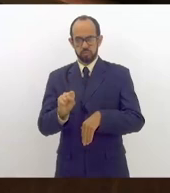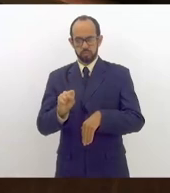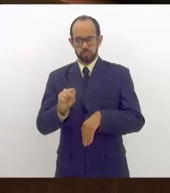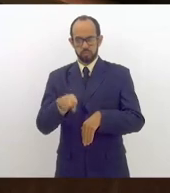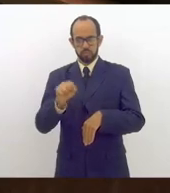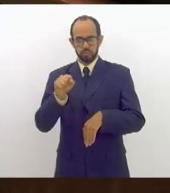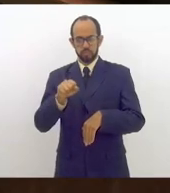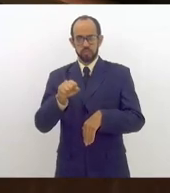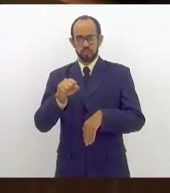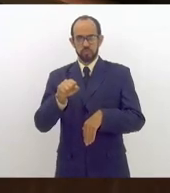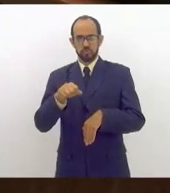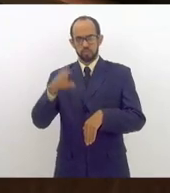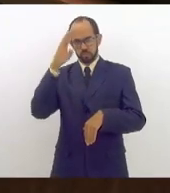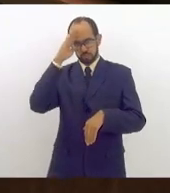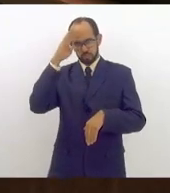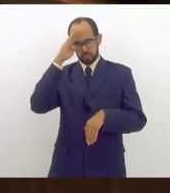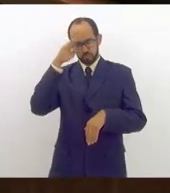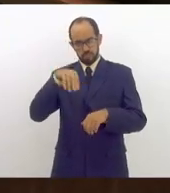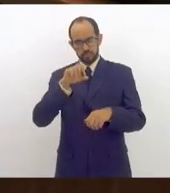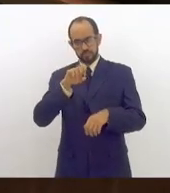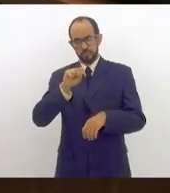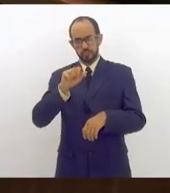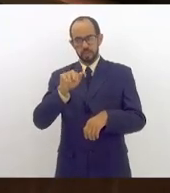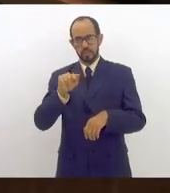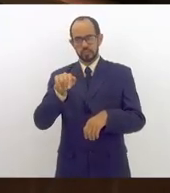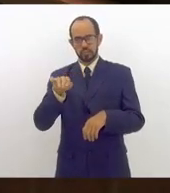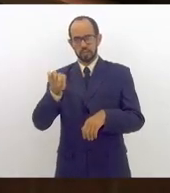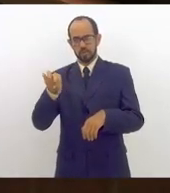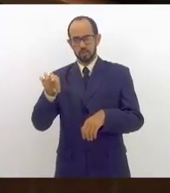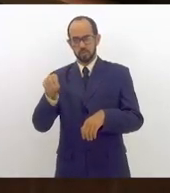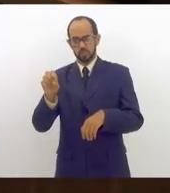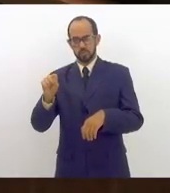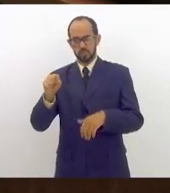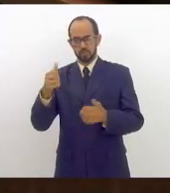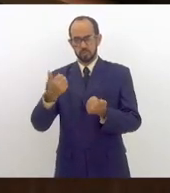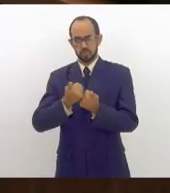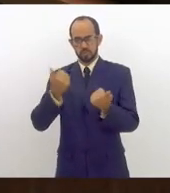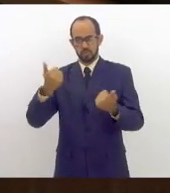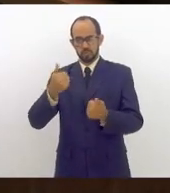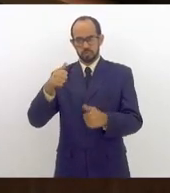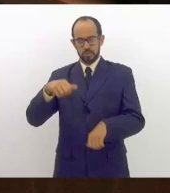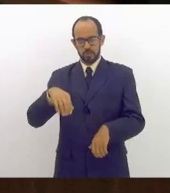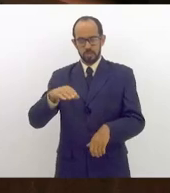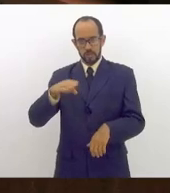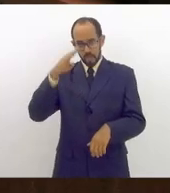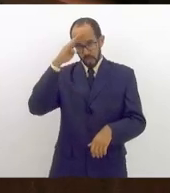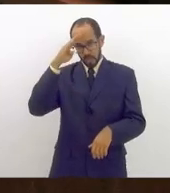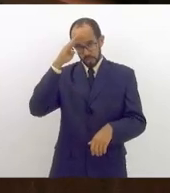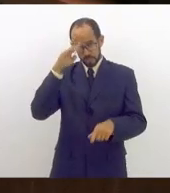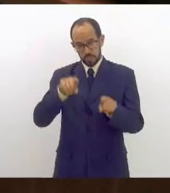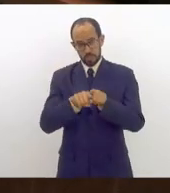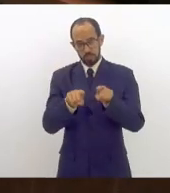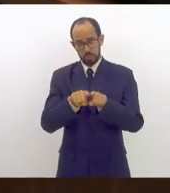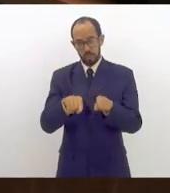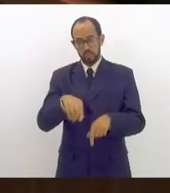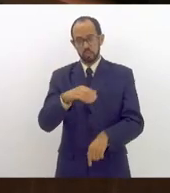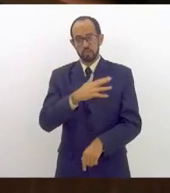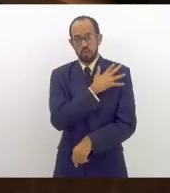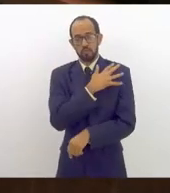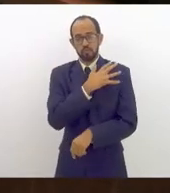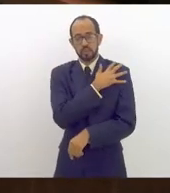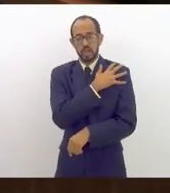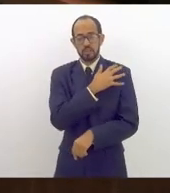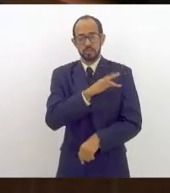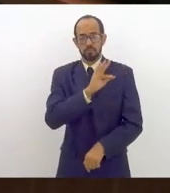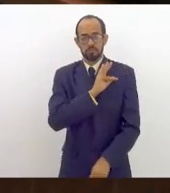com a Associação de Sargentos e Subtenentes e com a Associação dos Oficiais da